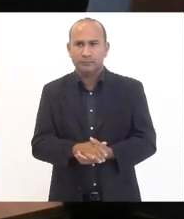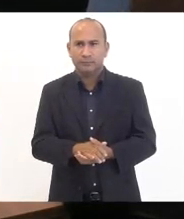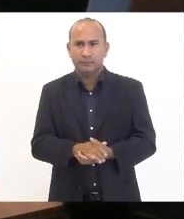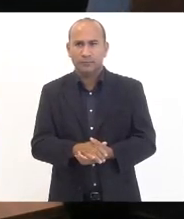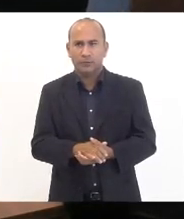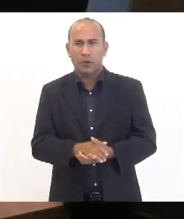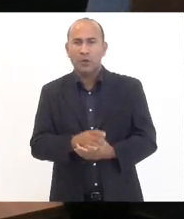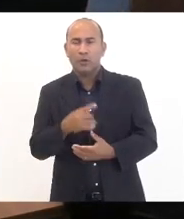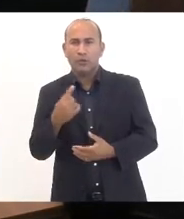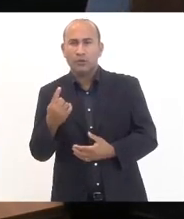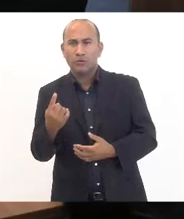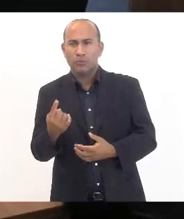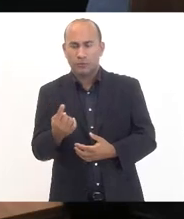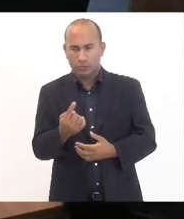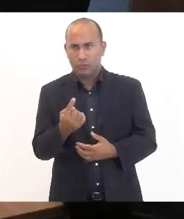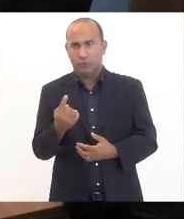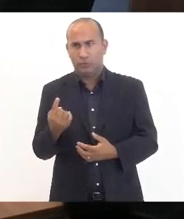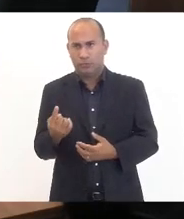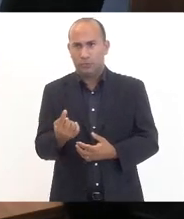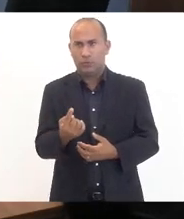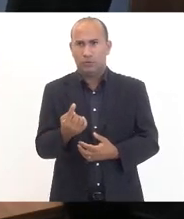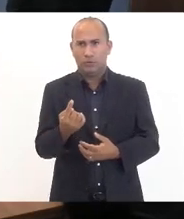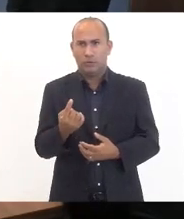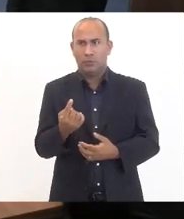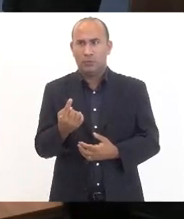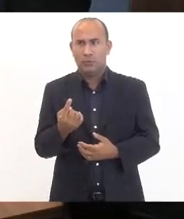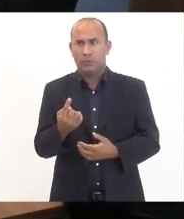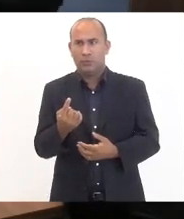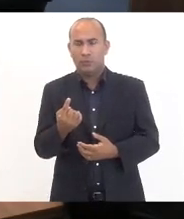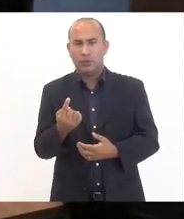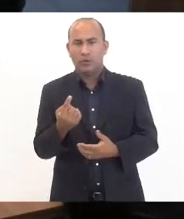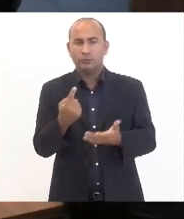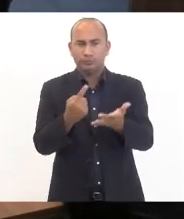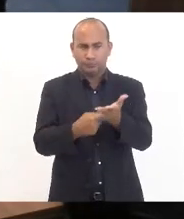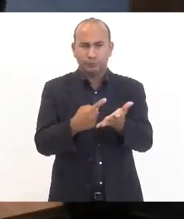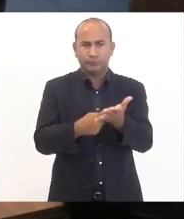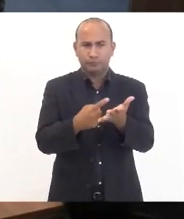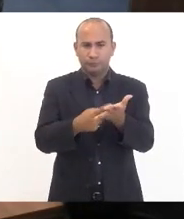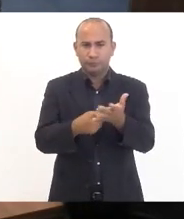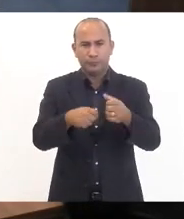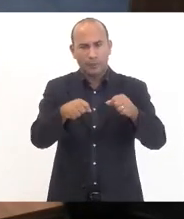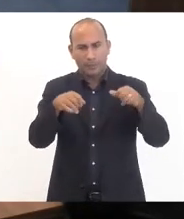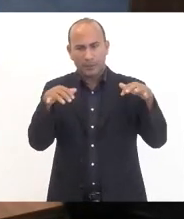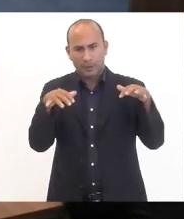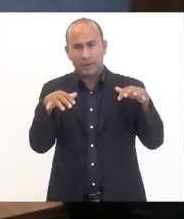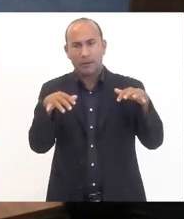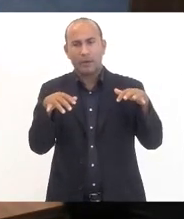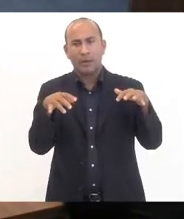Nós vamos, com acordo do plenário, vou votar ainda,